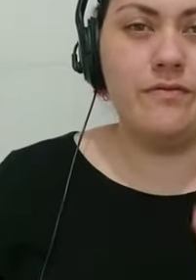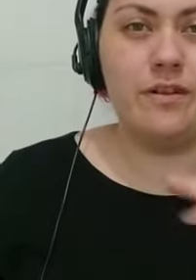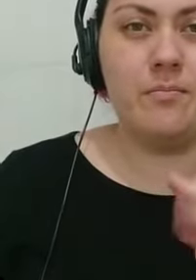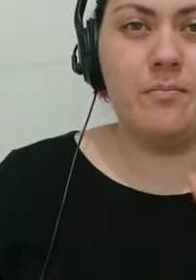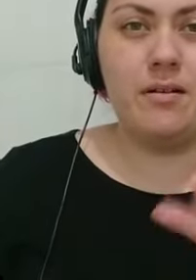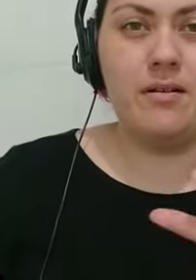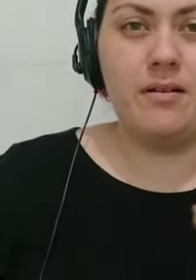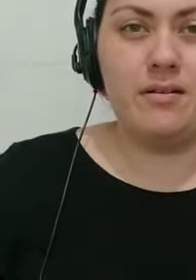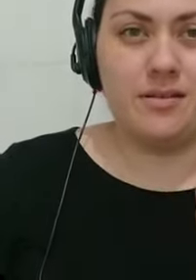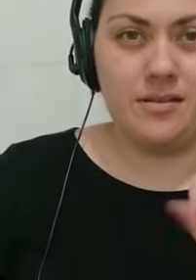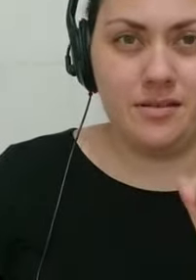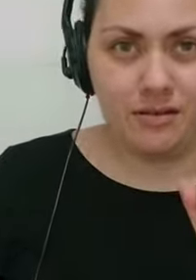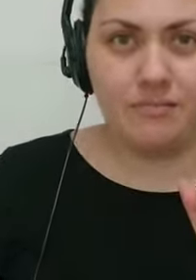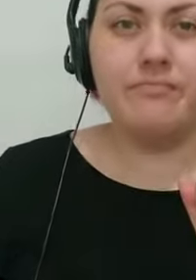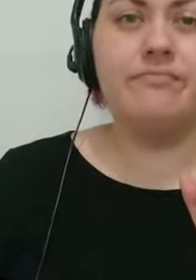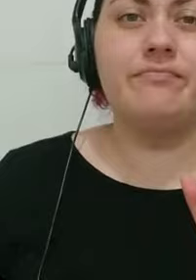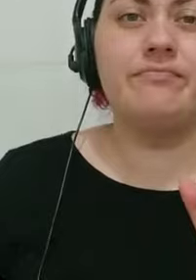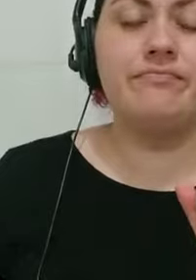Entrar ao